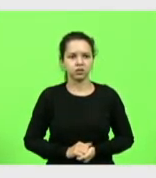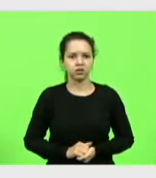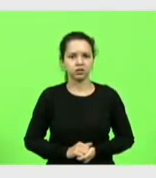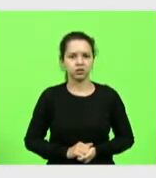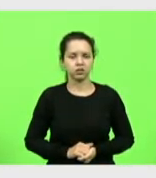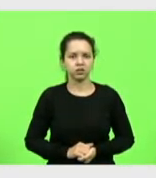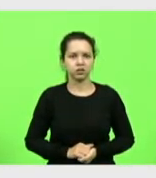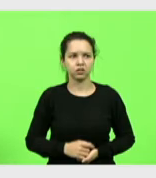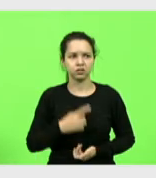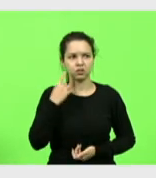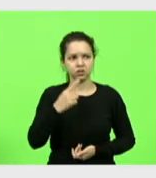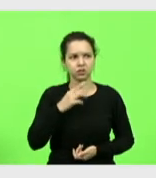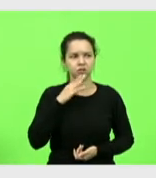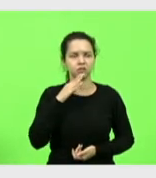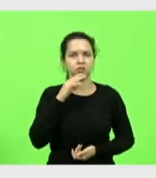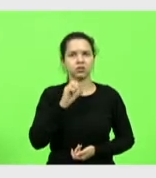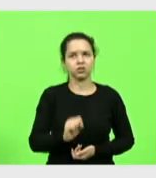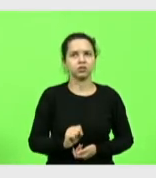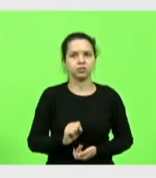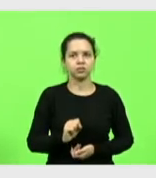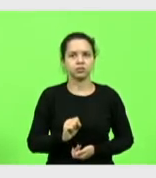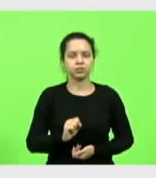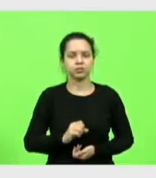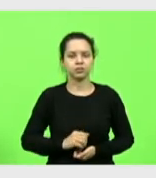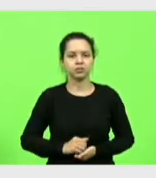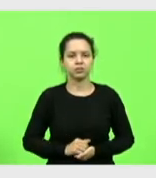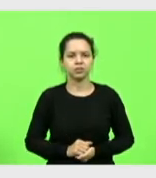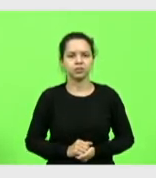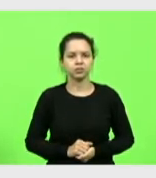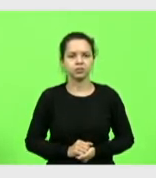Como vota o deputado Bruno Souza?